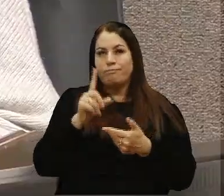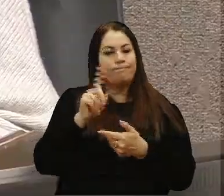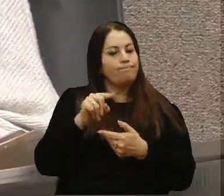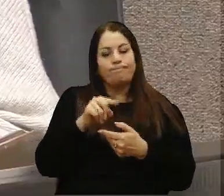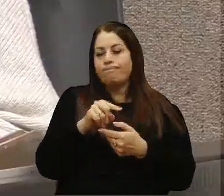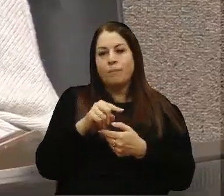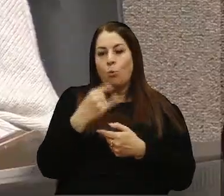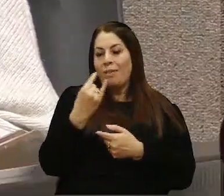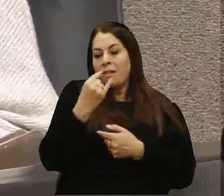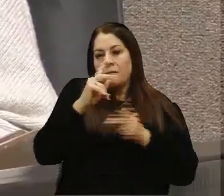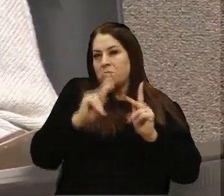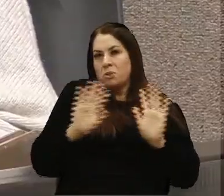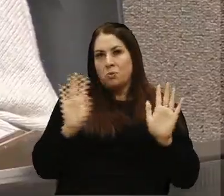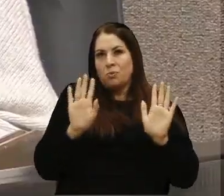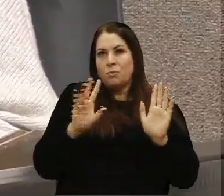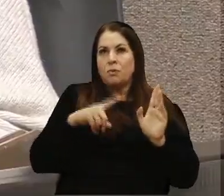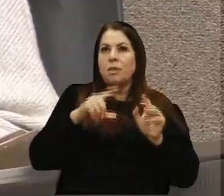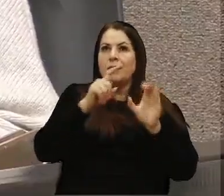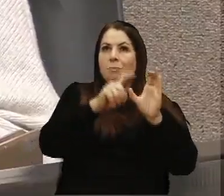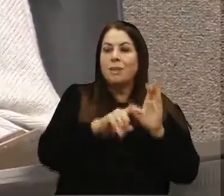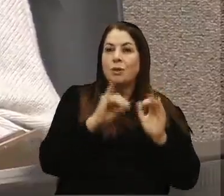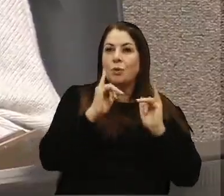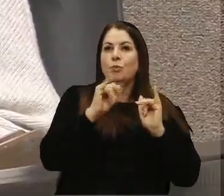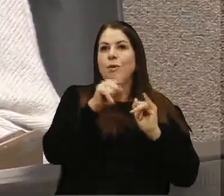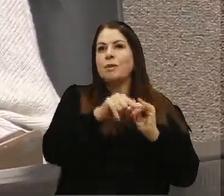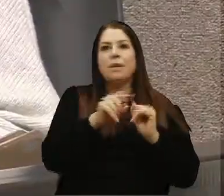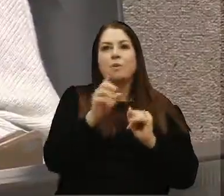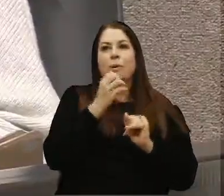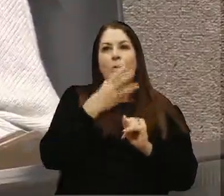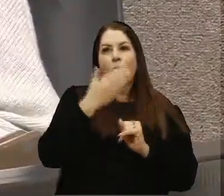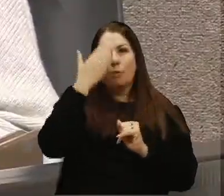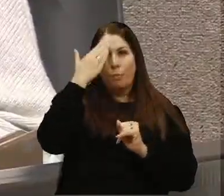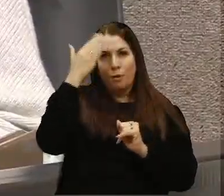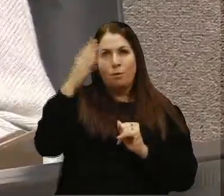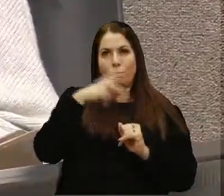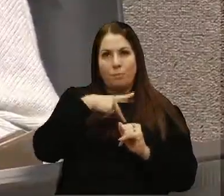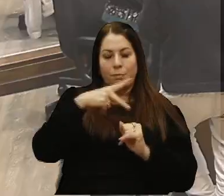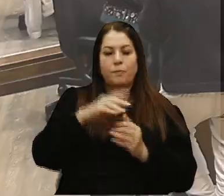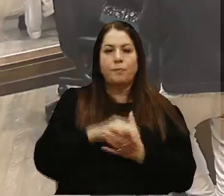atrativo e para as pessoas que dependem do ônibus, ele não é bom. Obrigada, senhor presidente.